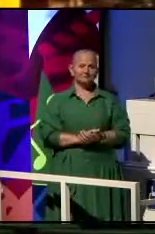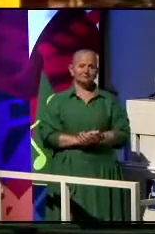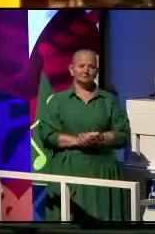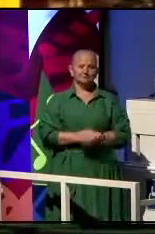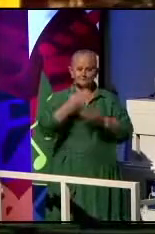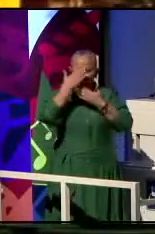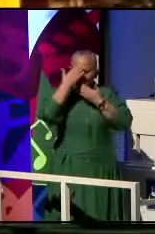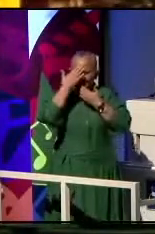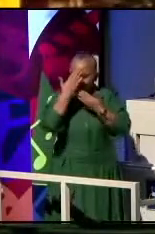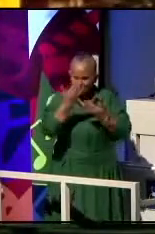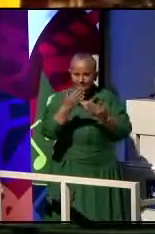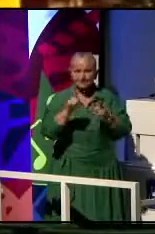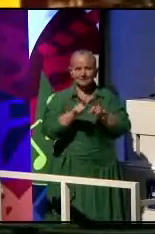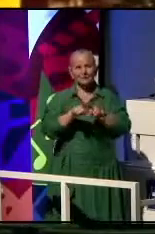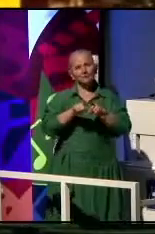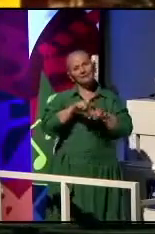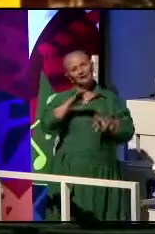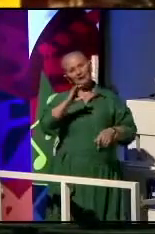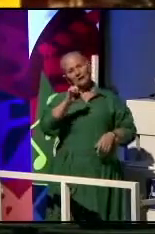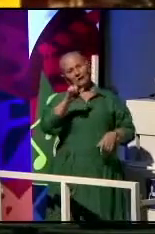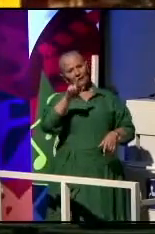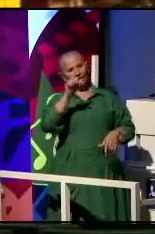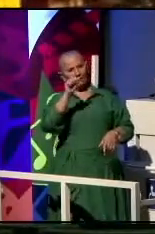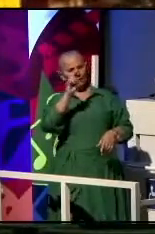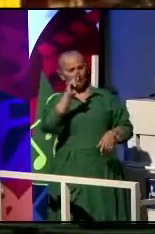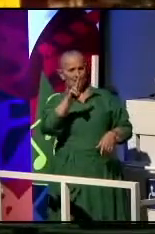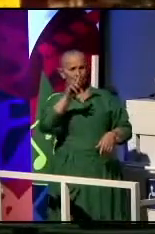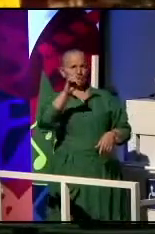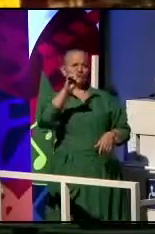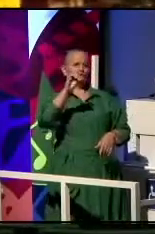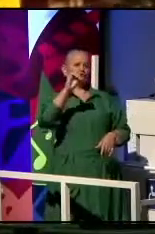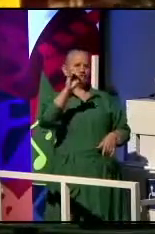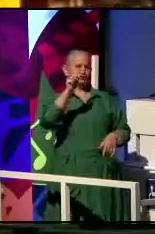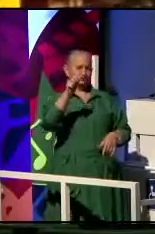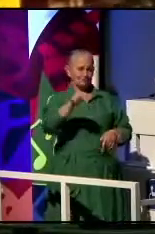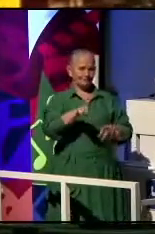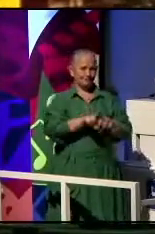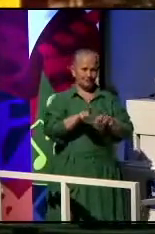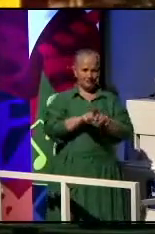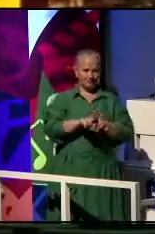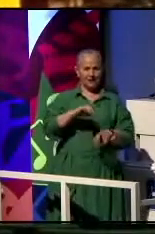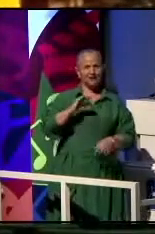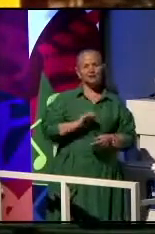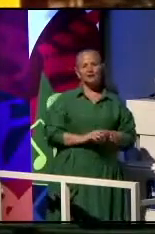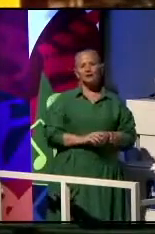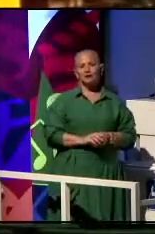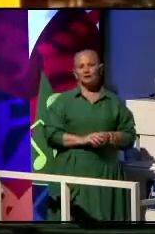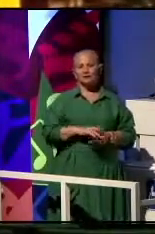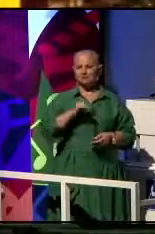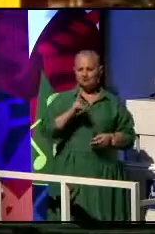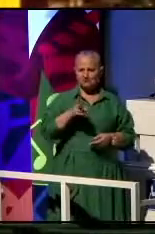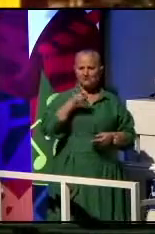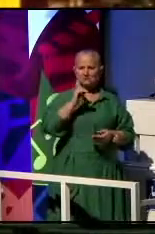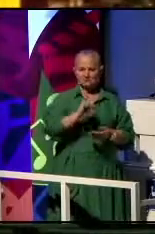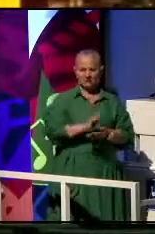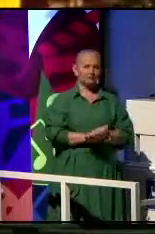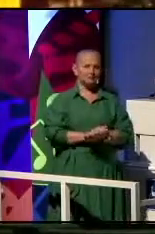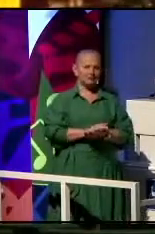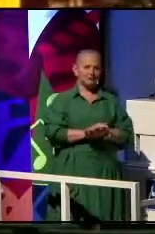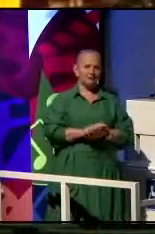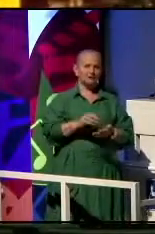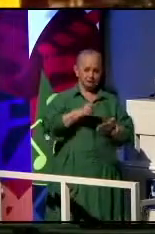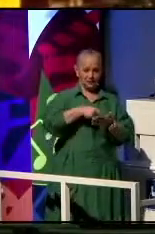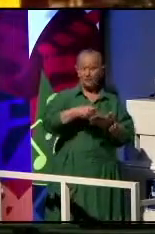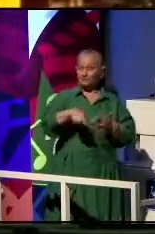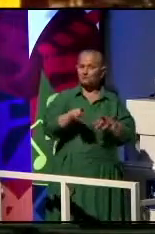que especial da Cláudia Santana e Eduardo Santana, coprodutores, também parceiros aí